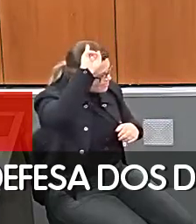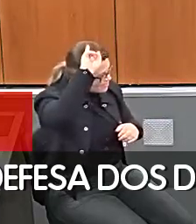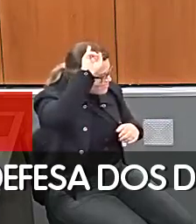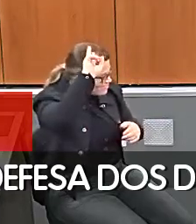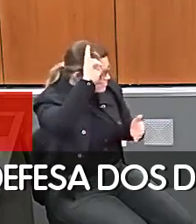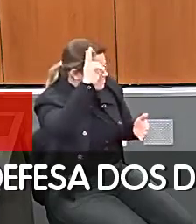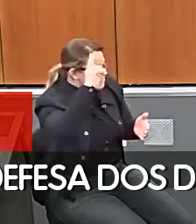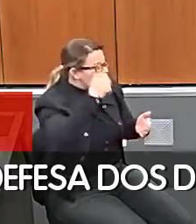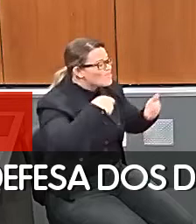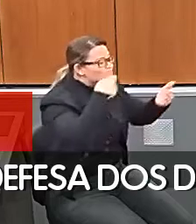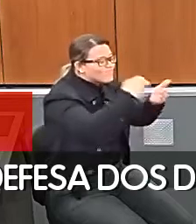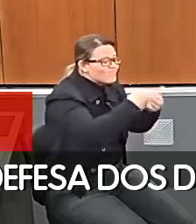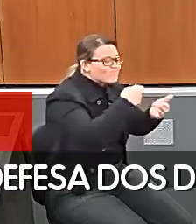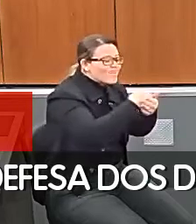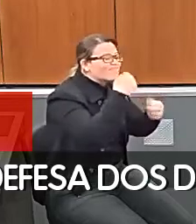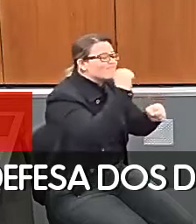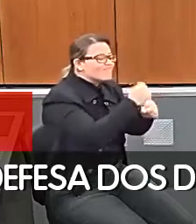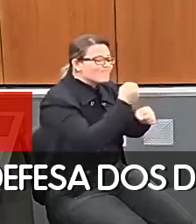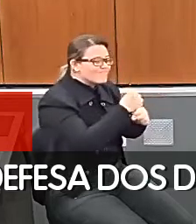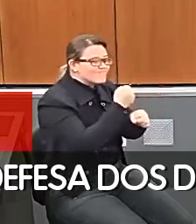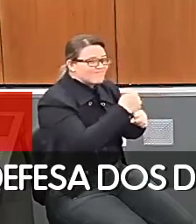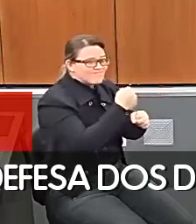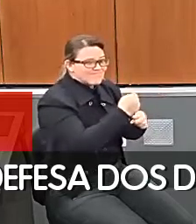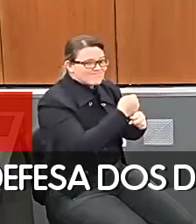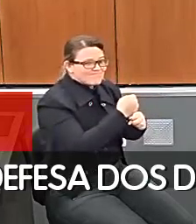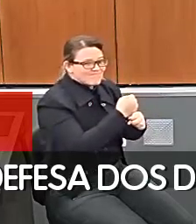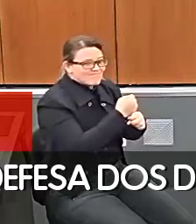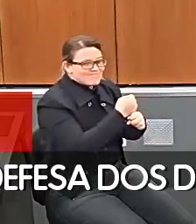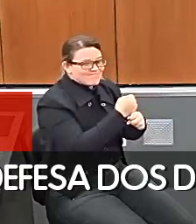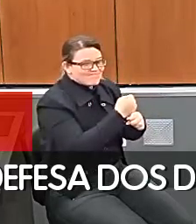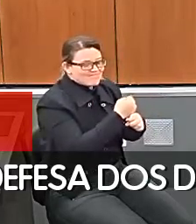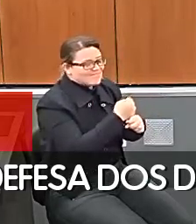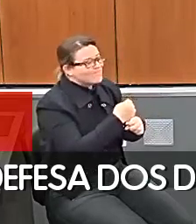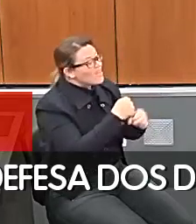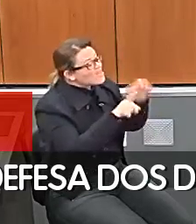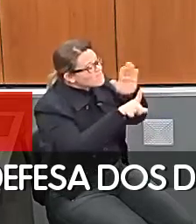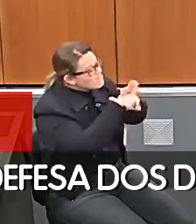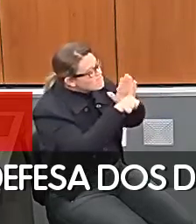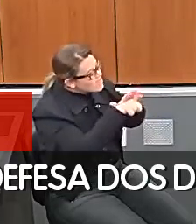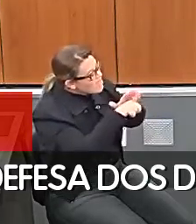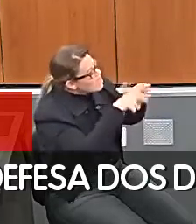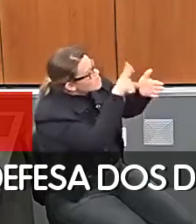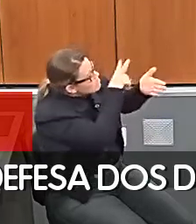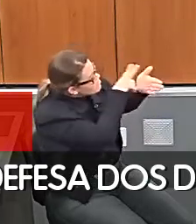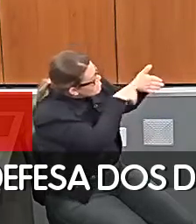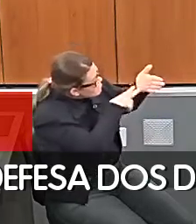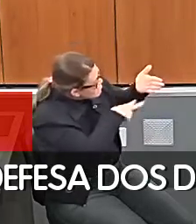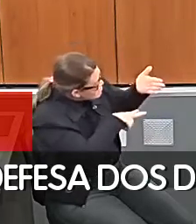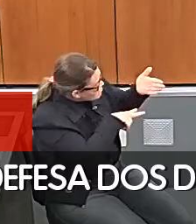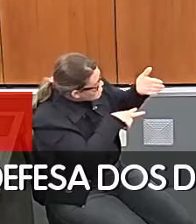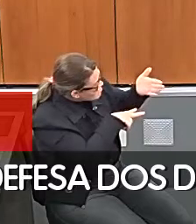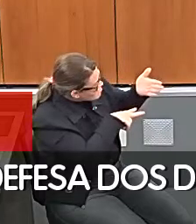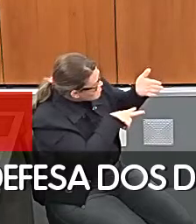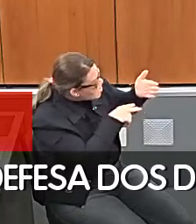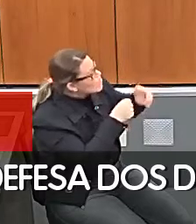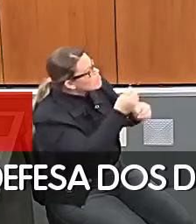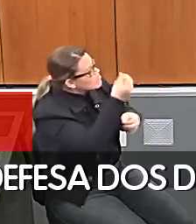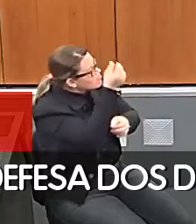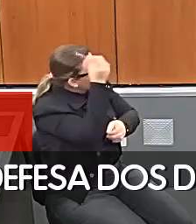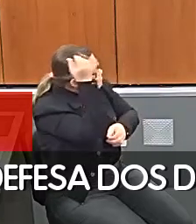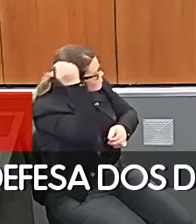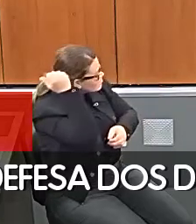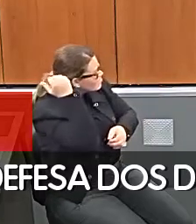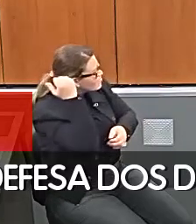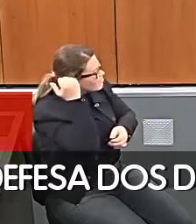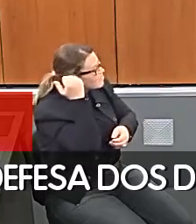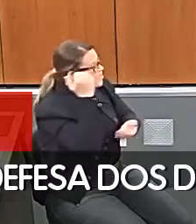é uma luta de anos que a gente vem vindo. Essa lei que o senhor acabou de ler aí, deputado, é do nosso tempo na